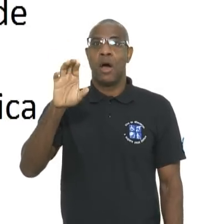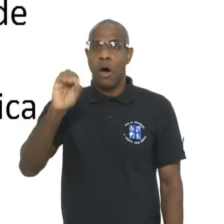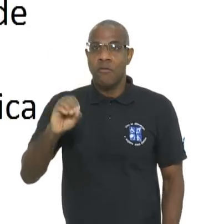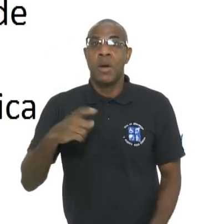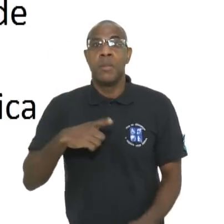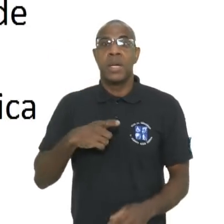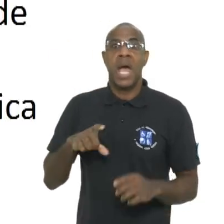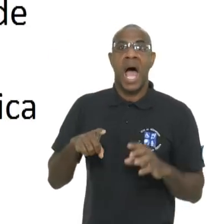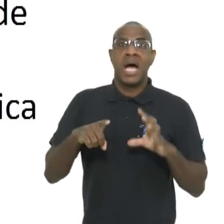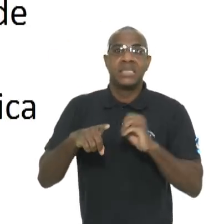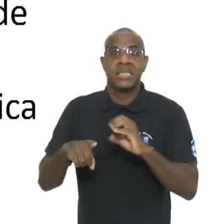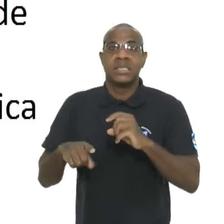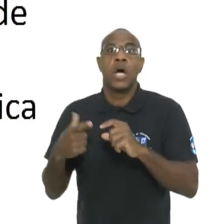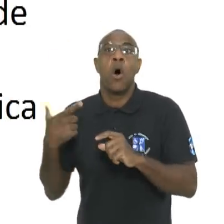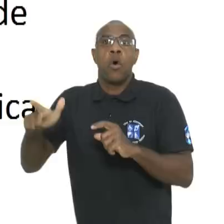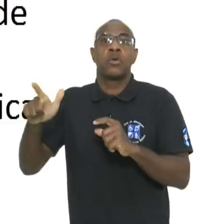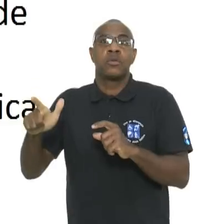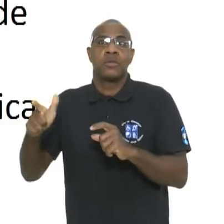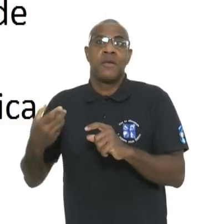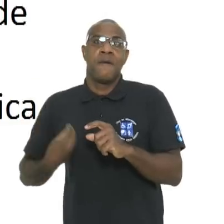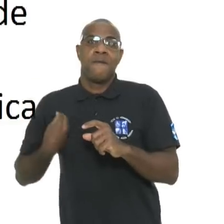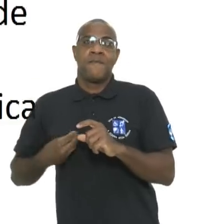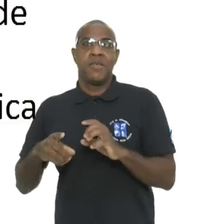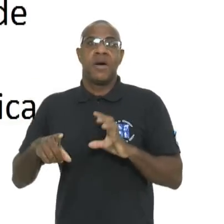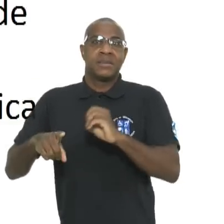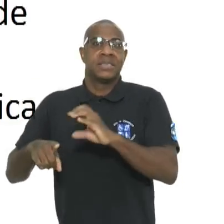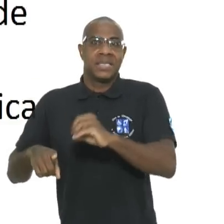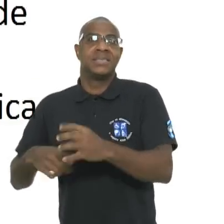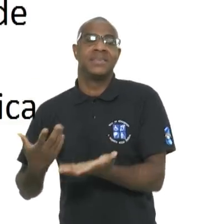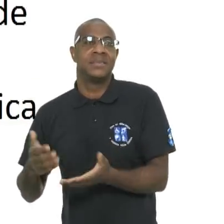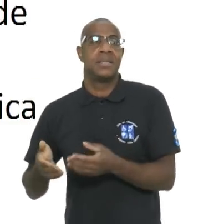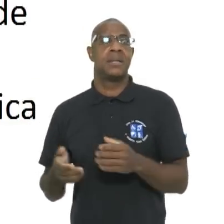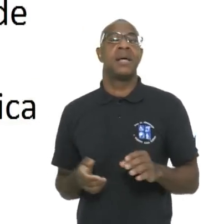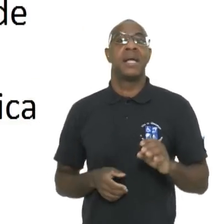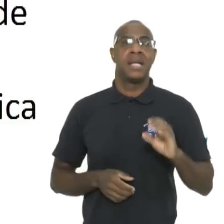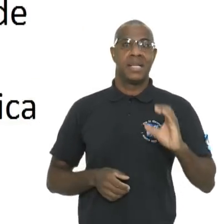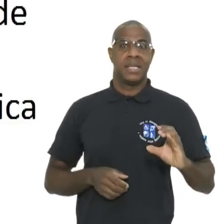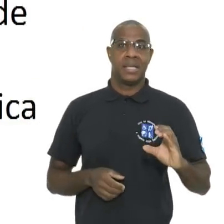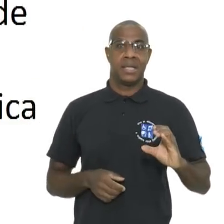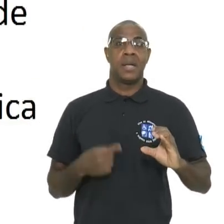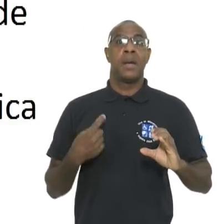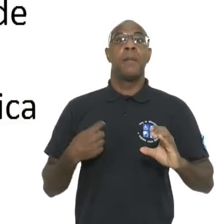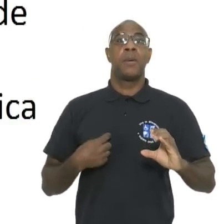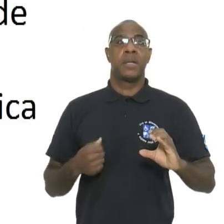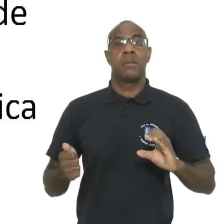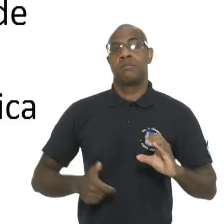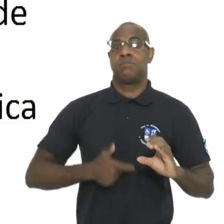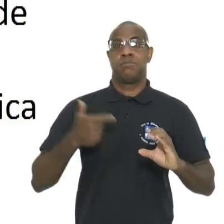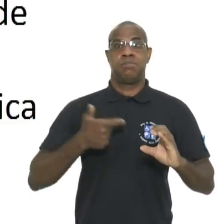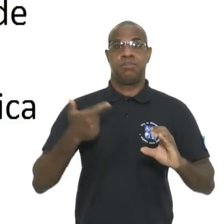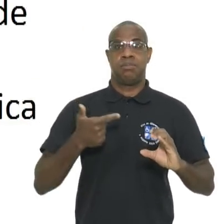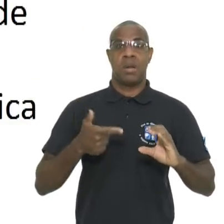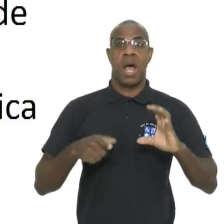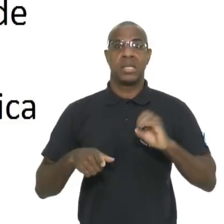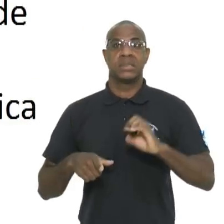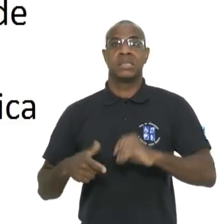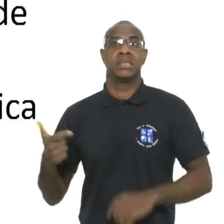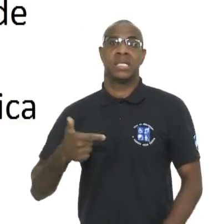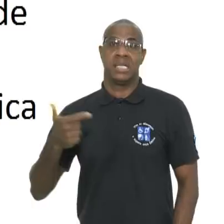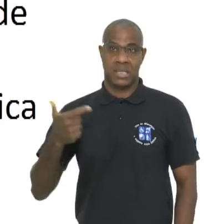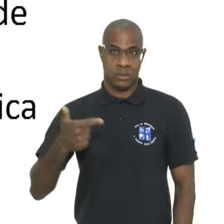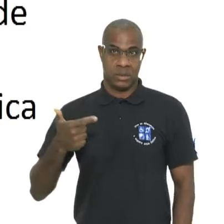seres vivos. Letra C, porque são consumidores secundários, fonte de alimento para